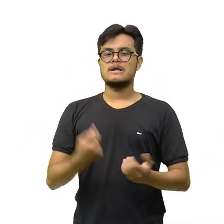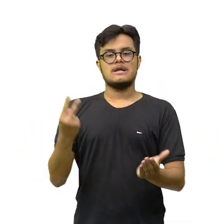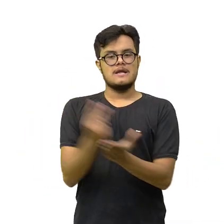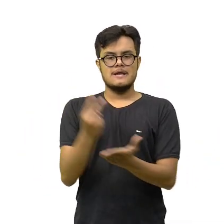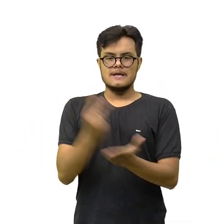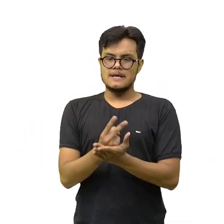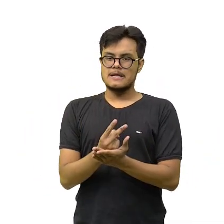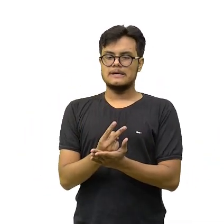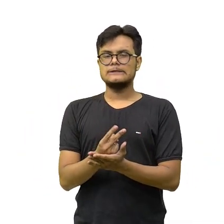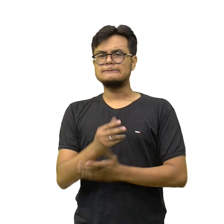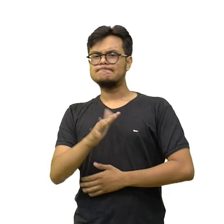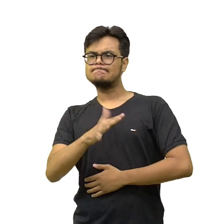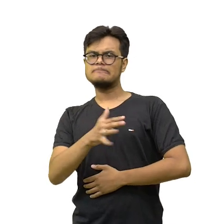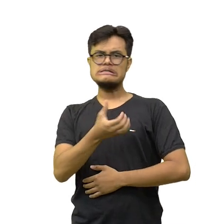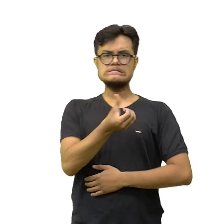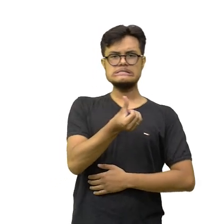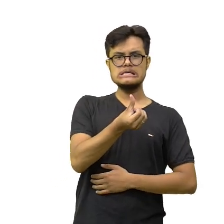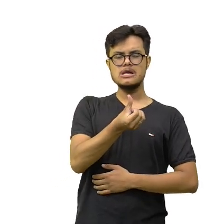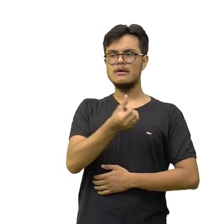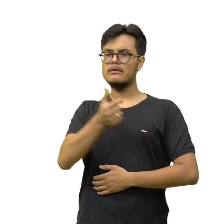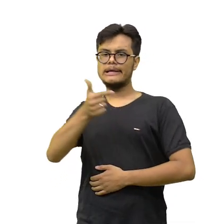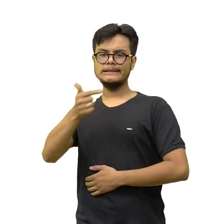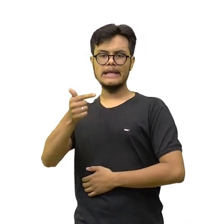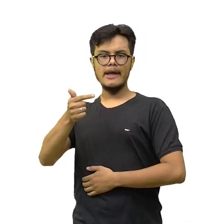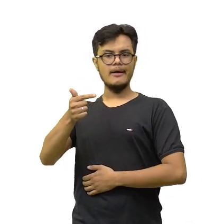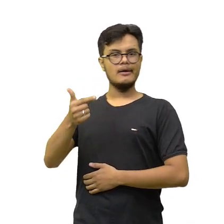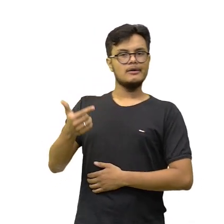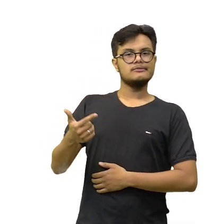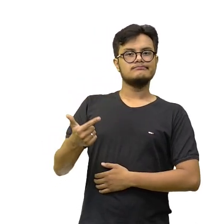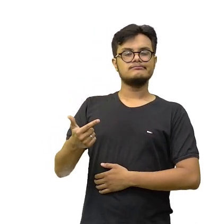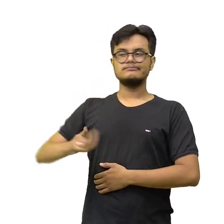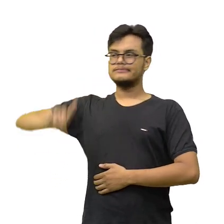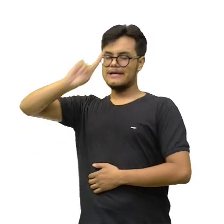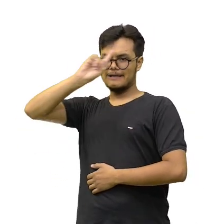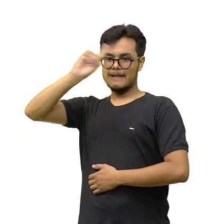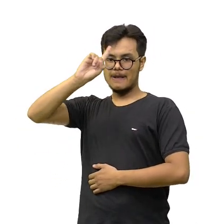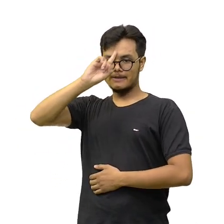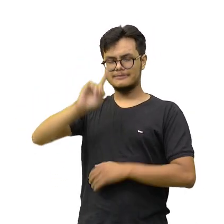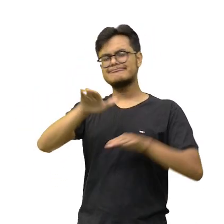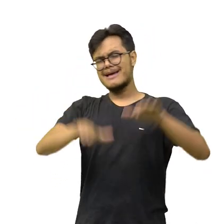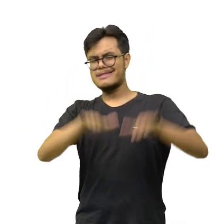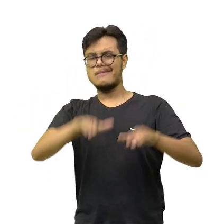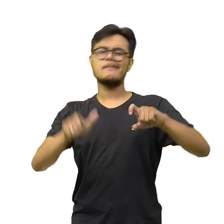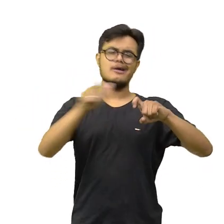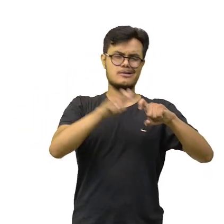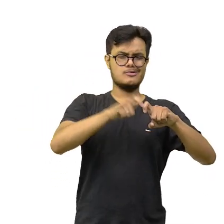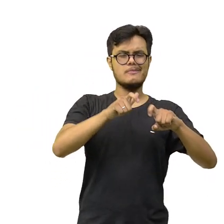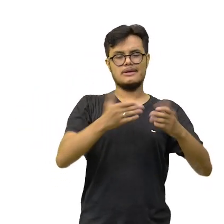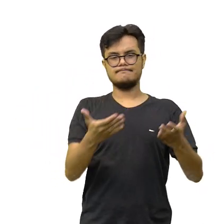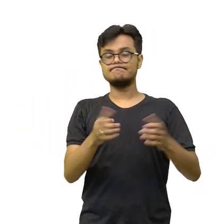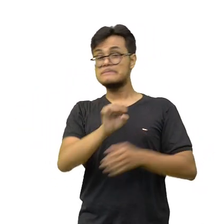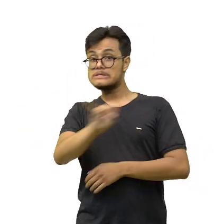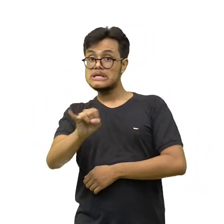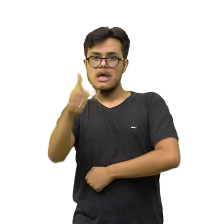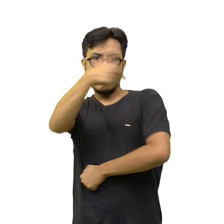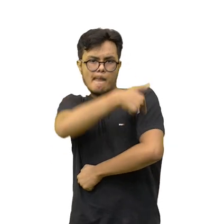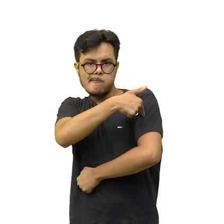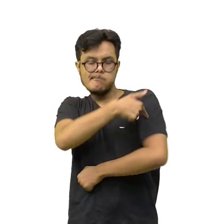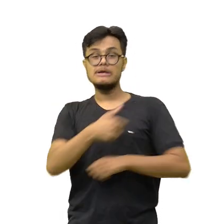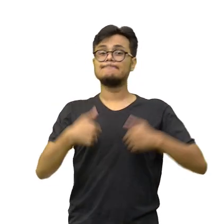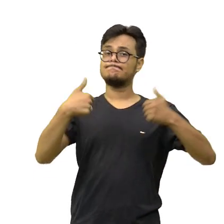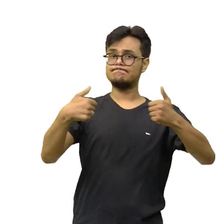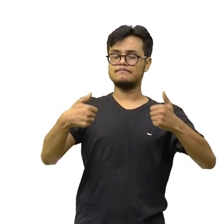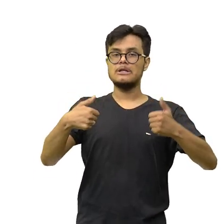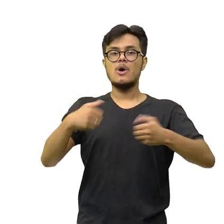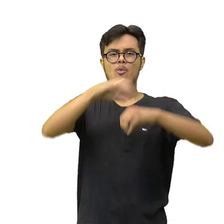por dia 6, 7, 8 vezes, de acordo com a orientação médica. E a partir do momento que ele aplica essa insulina, as